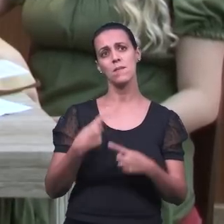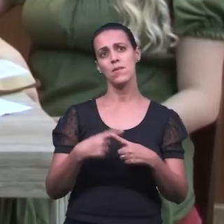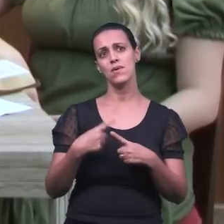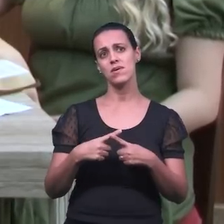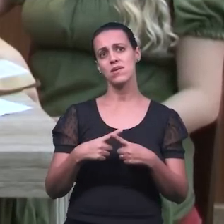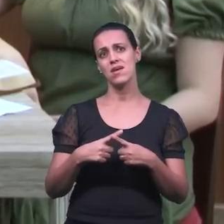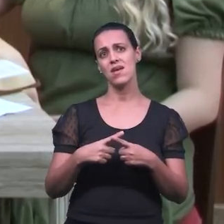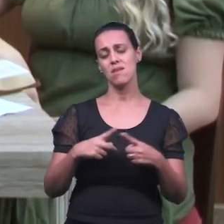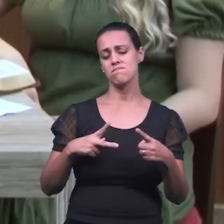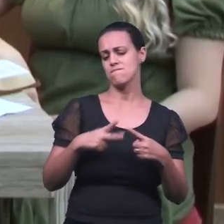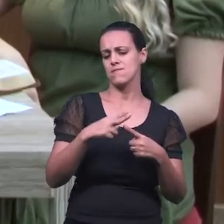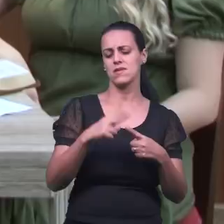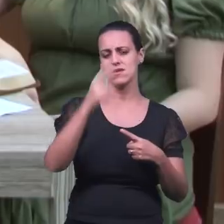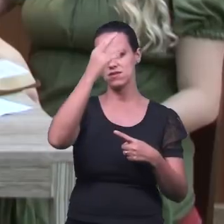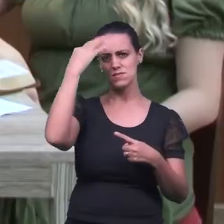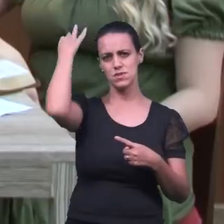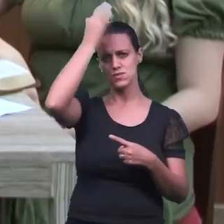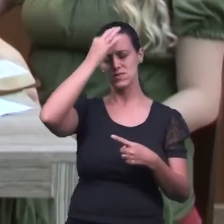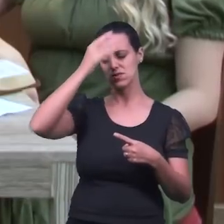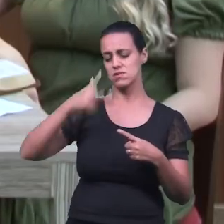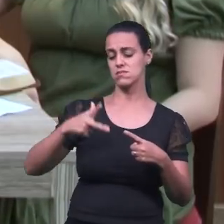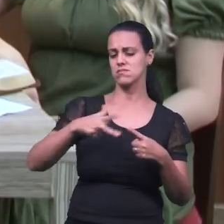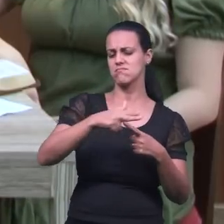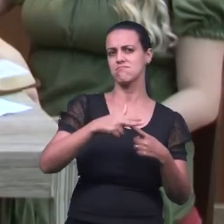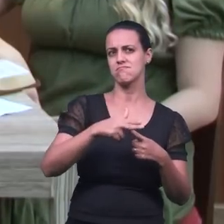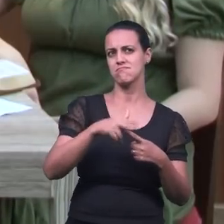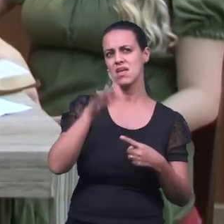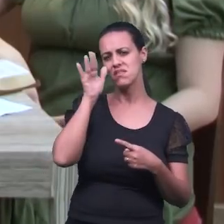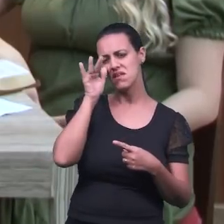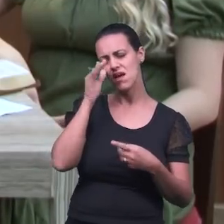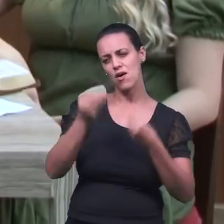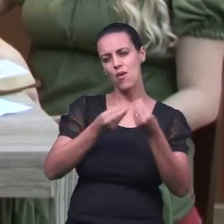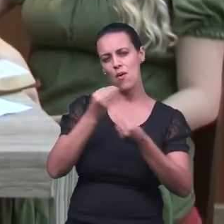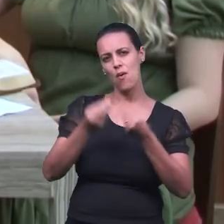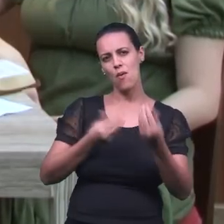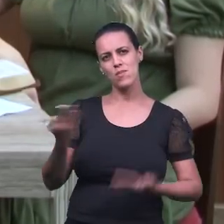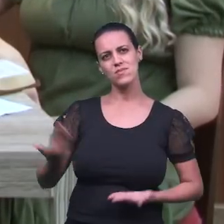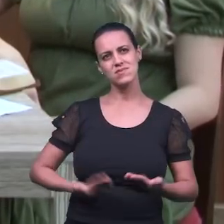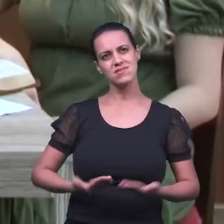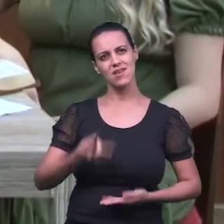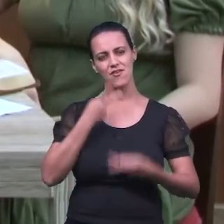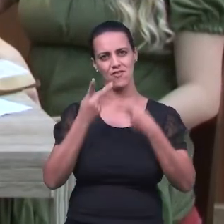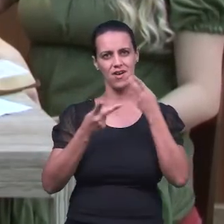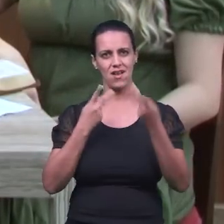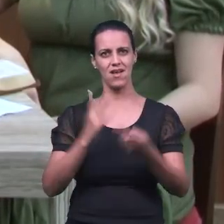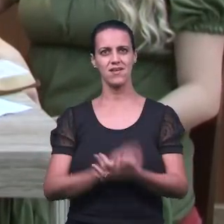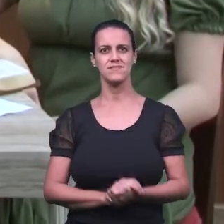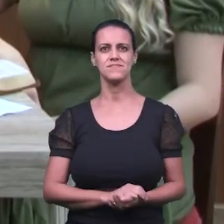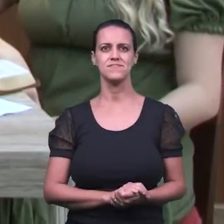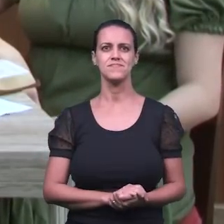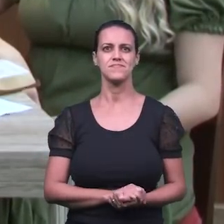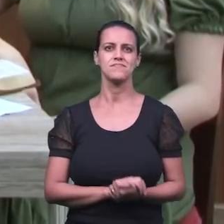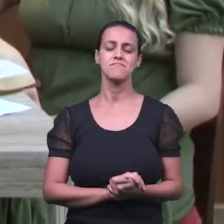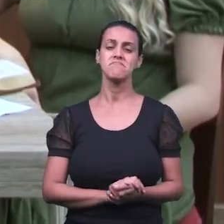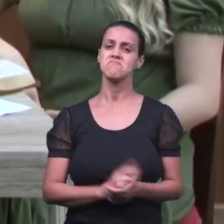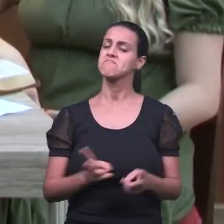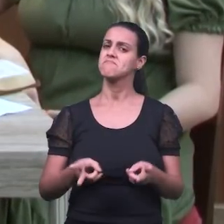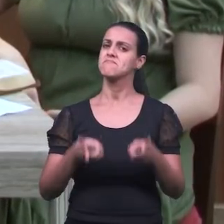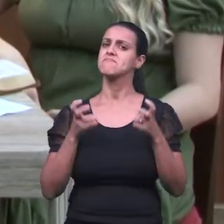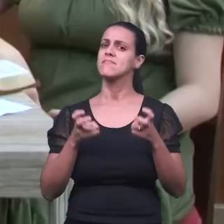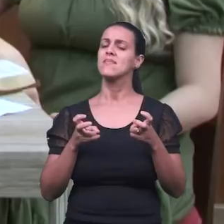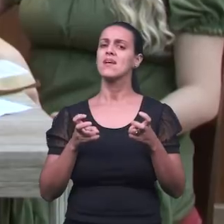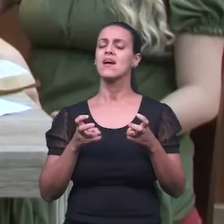Santo deixe de operar. Muito interessante a colocação dos irmãos. E vejam só que quando se fala